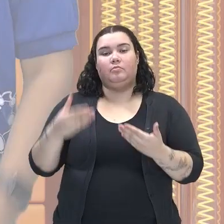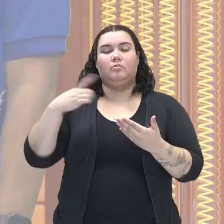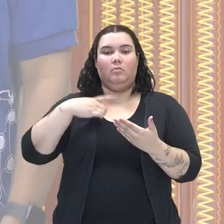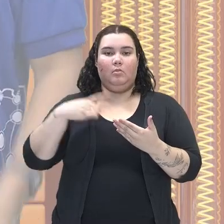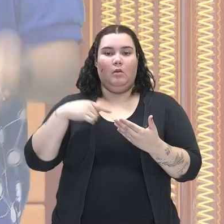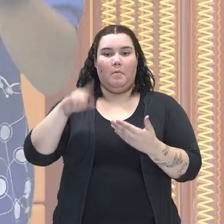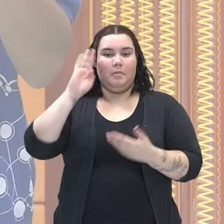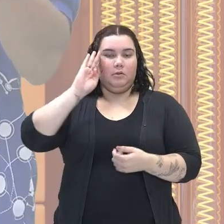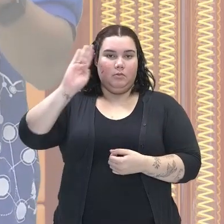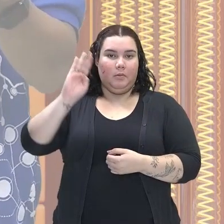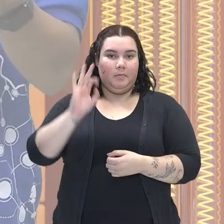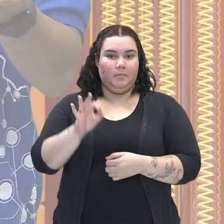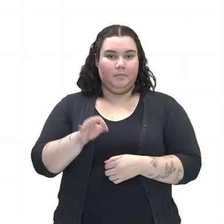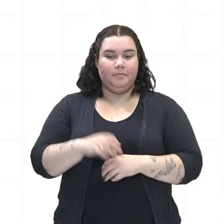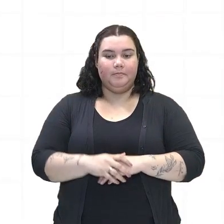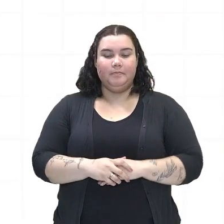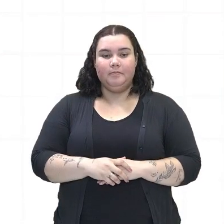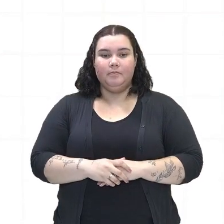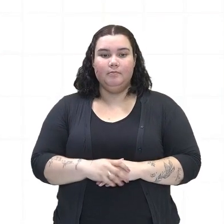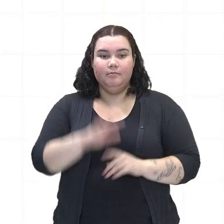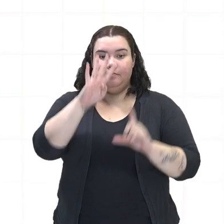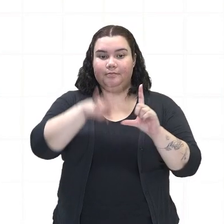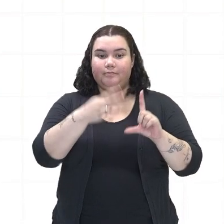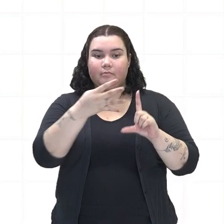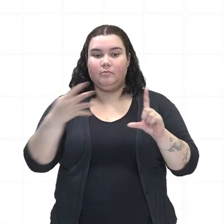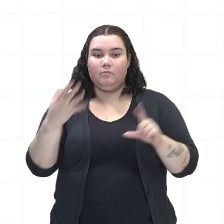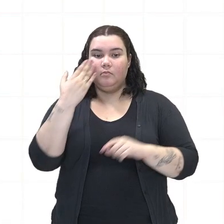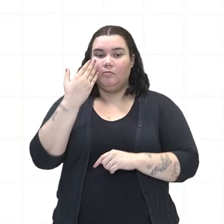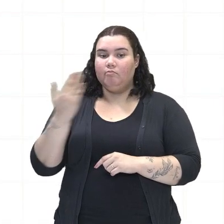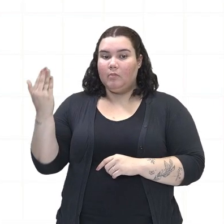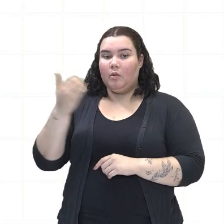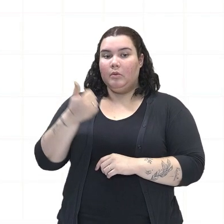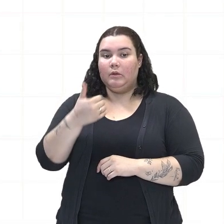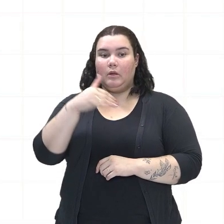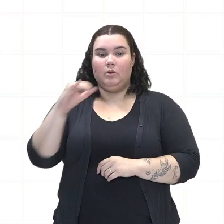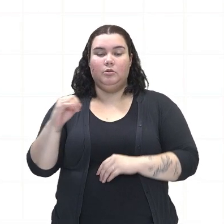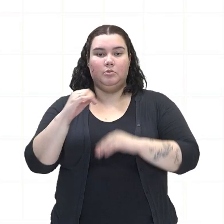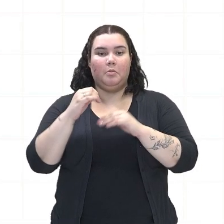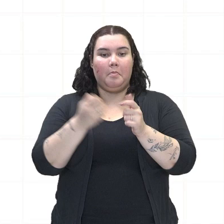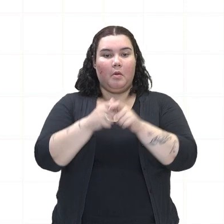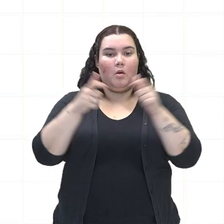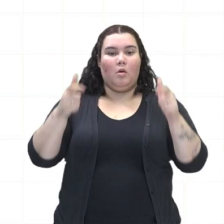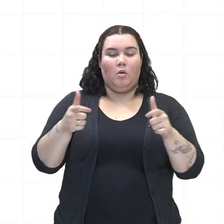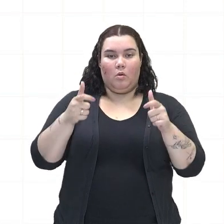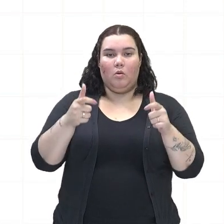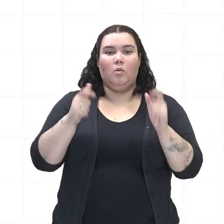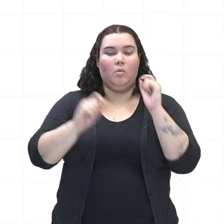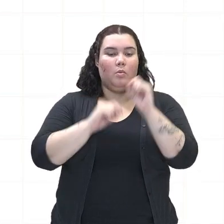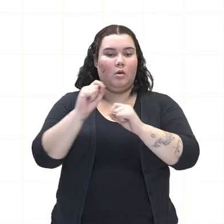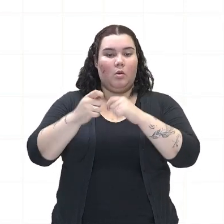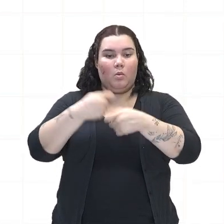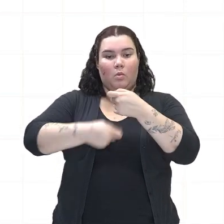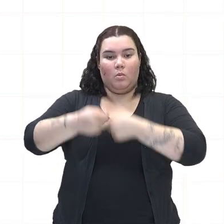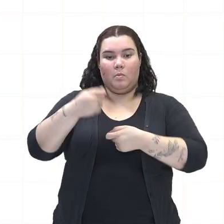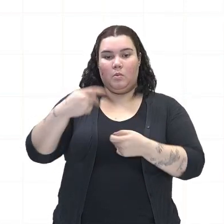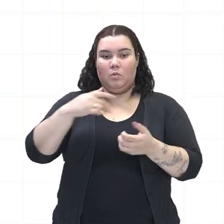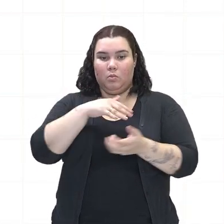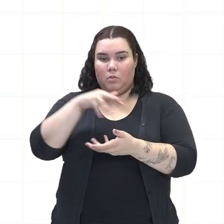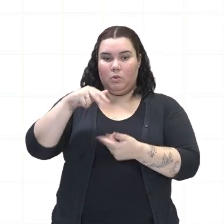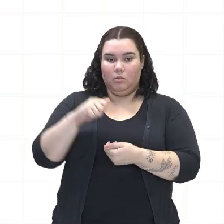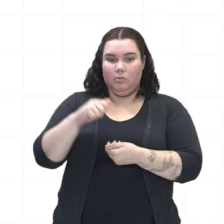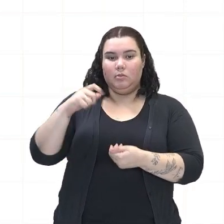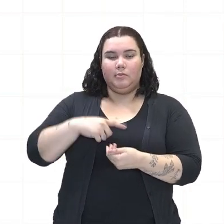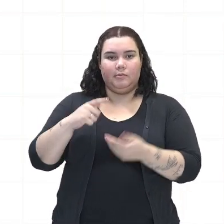ele é o principal. A gente vai ver essa tabela agora que mostra as 10 maiores economias do mundo, né, dados bem